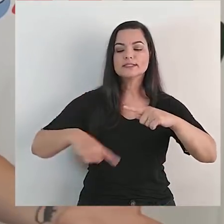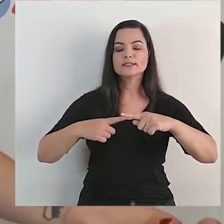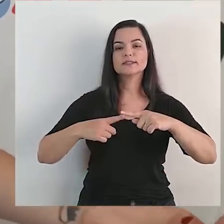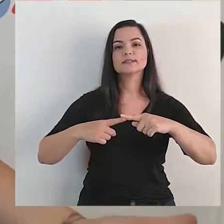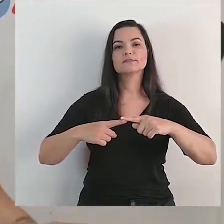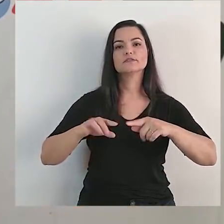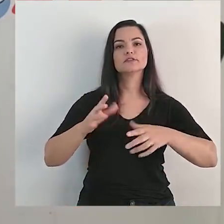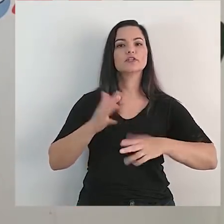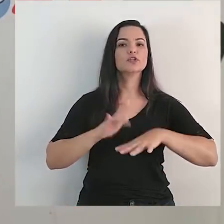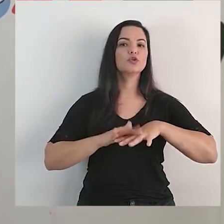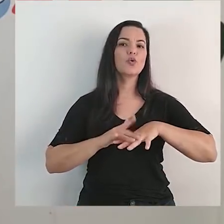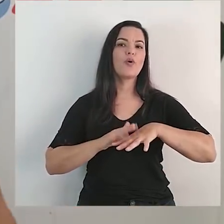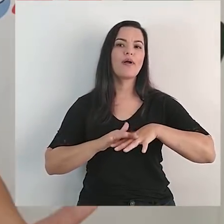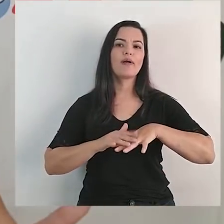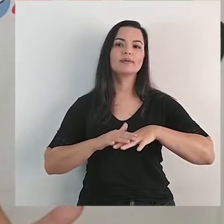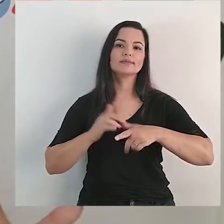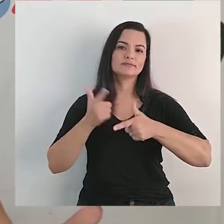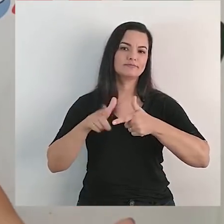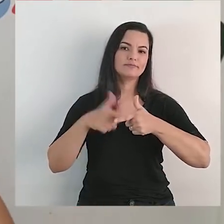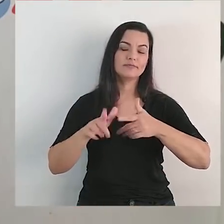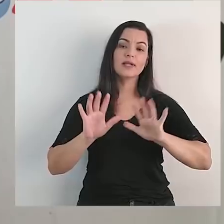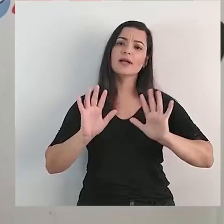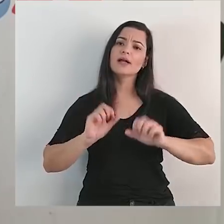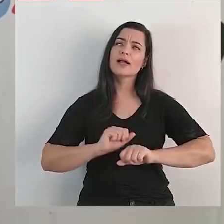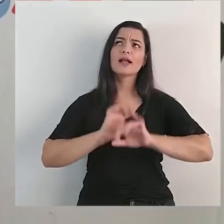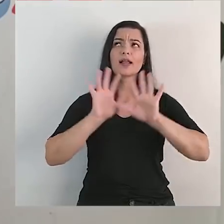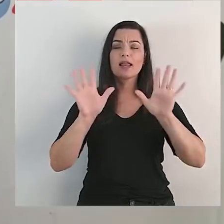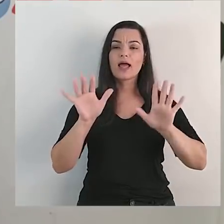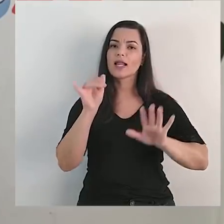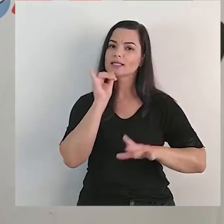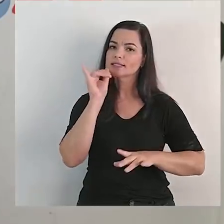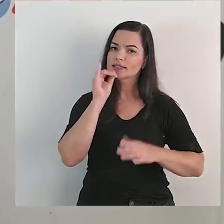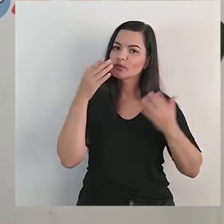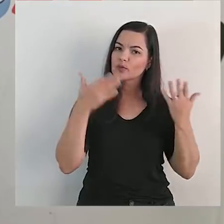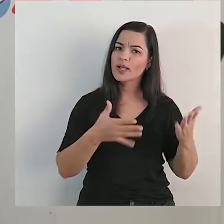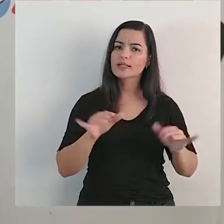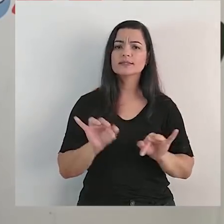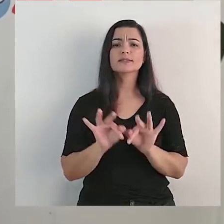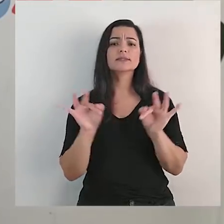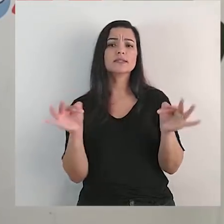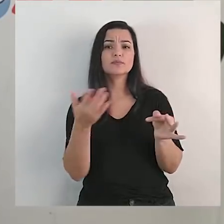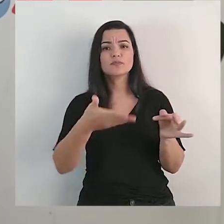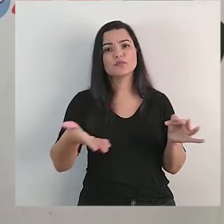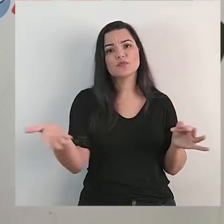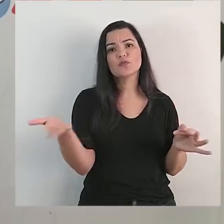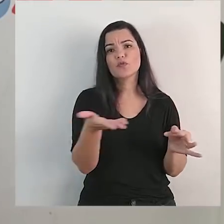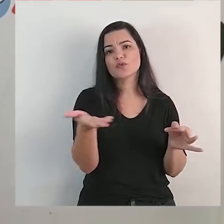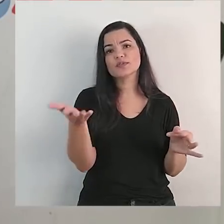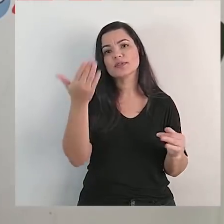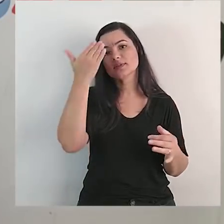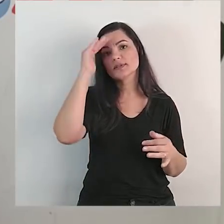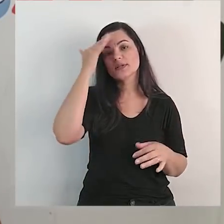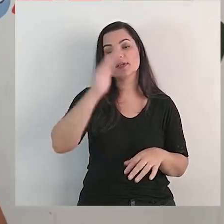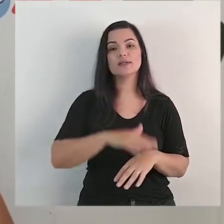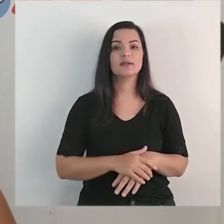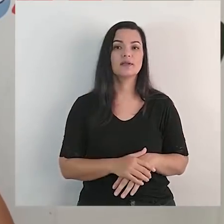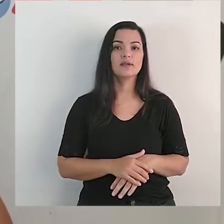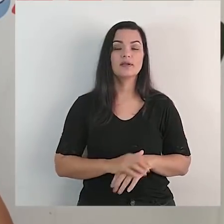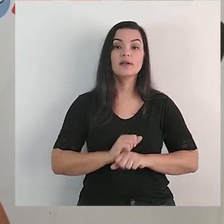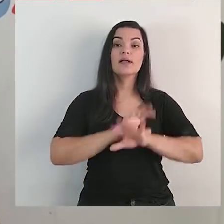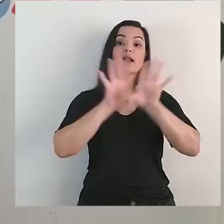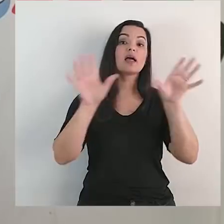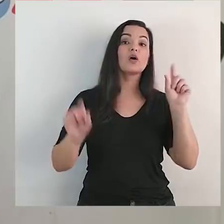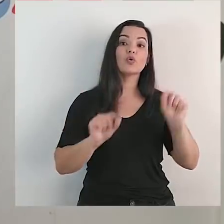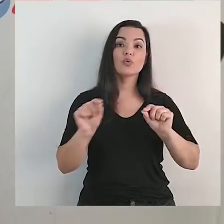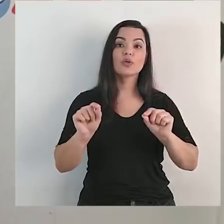um ciclo de uma doença. É claro que eu trouxe um exemplo bem simples para vocês entenderem que, nesse